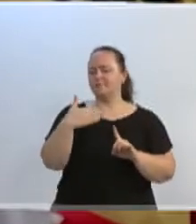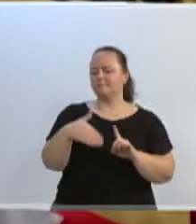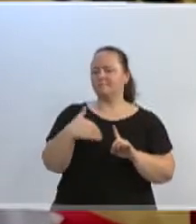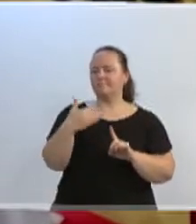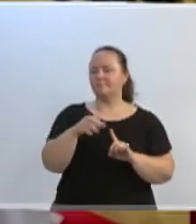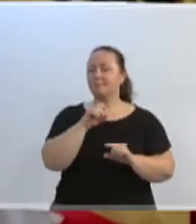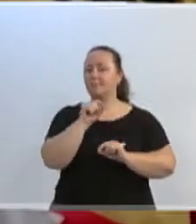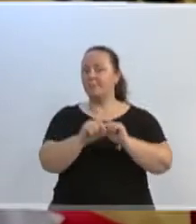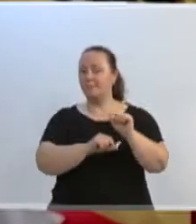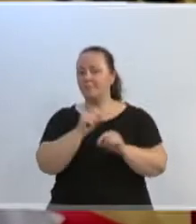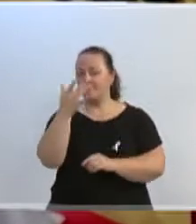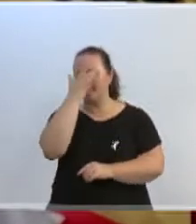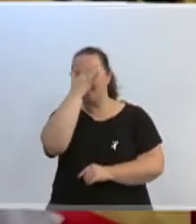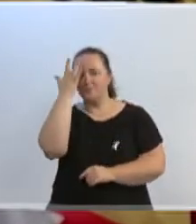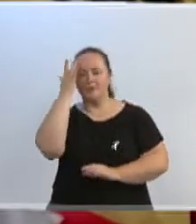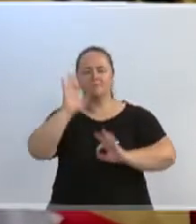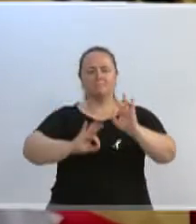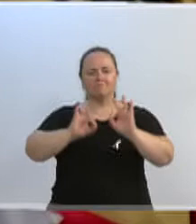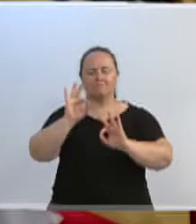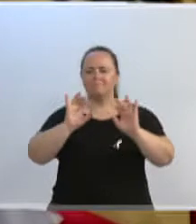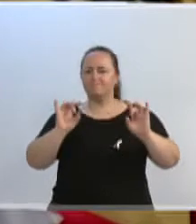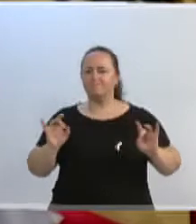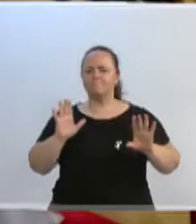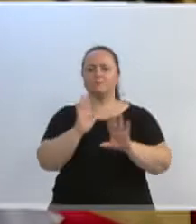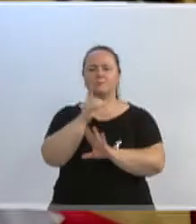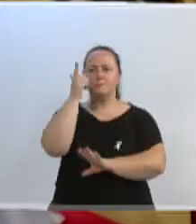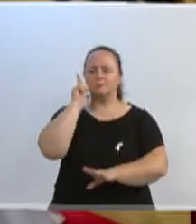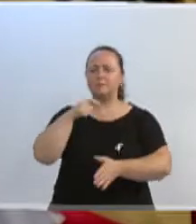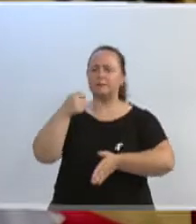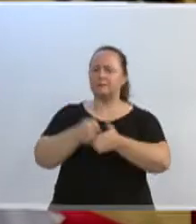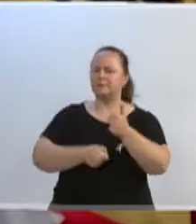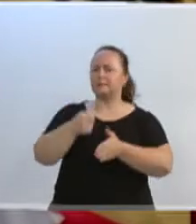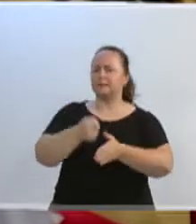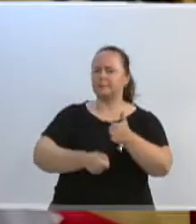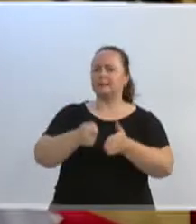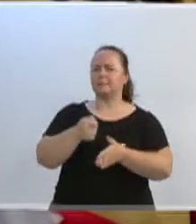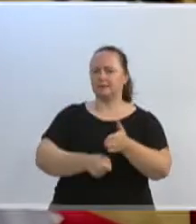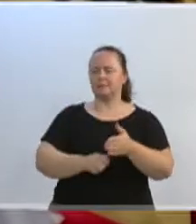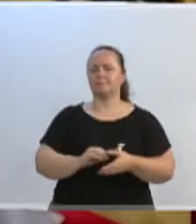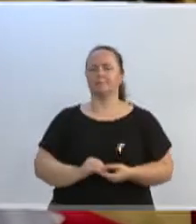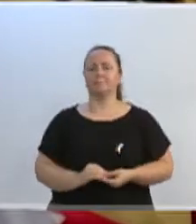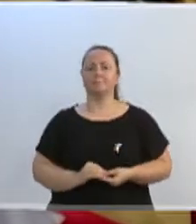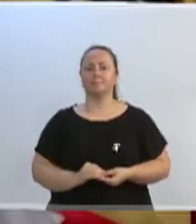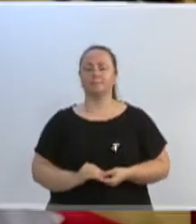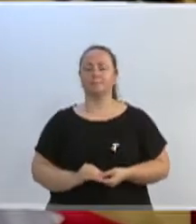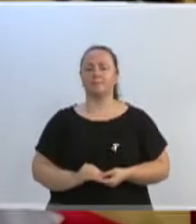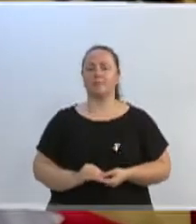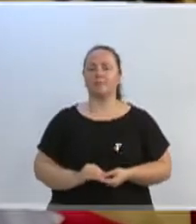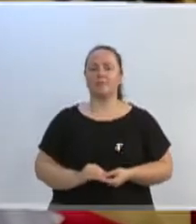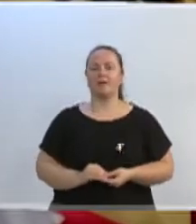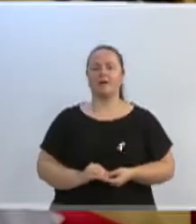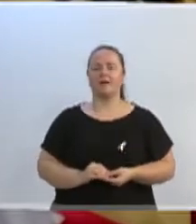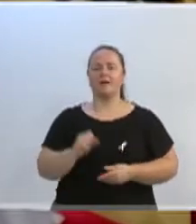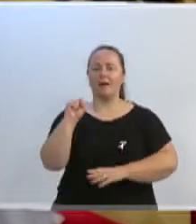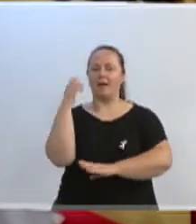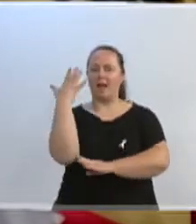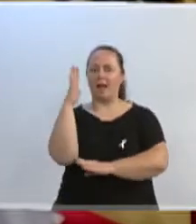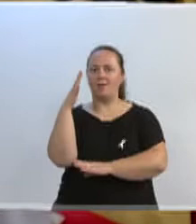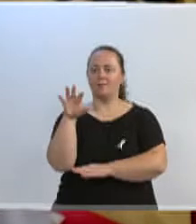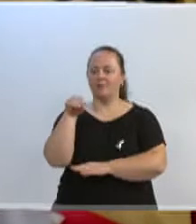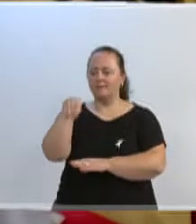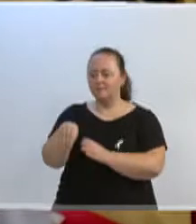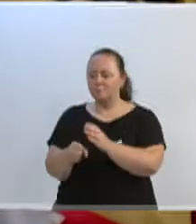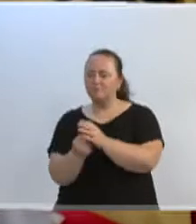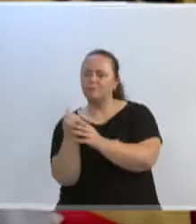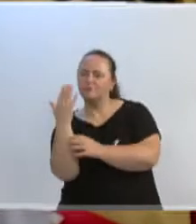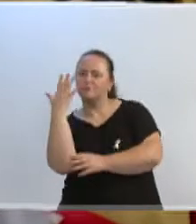estiverem preparadas e mais pessoas começarem a lutar pela causa. Porque o cara planta a árvore lá, vereador Becker, não é por maldade, é